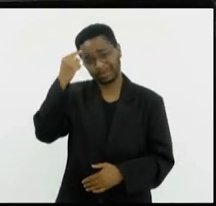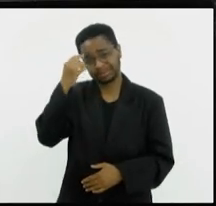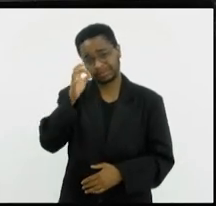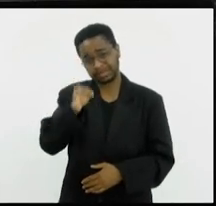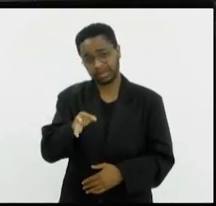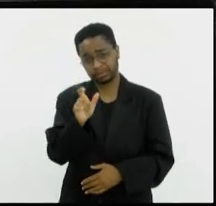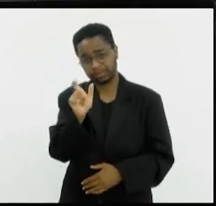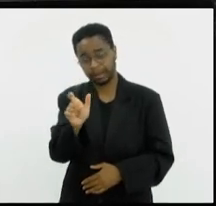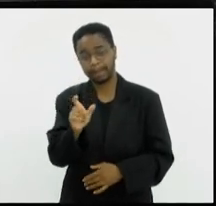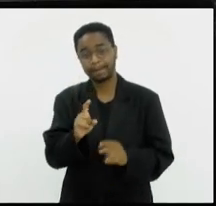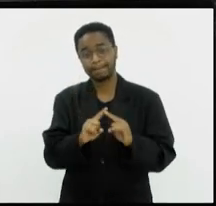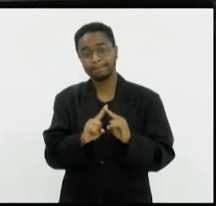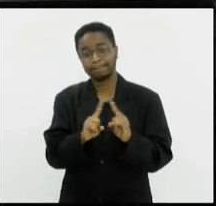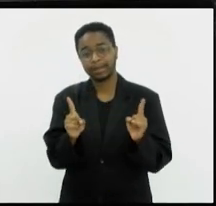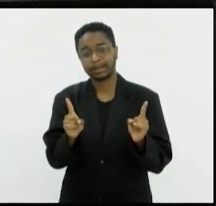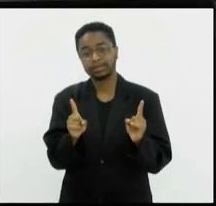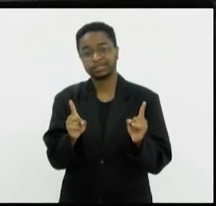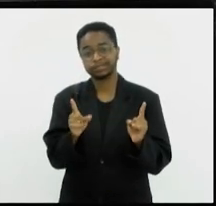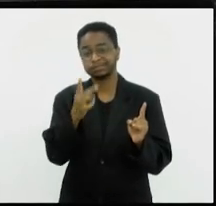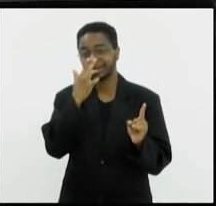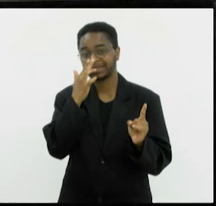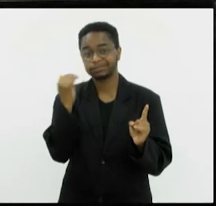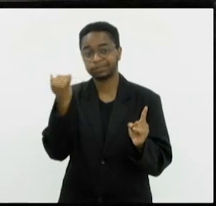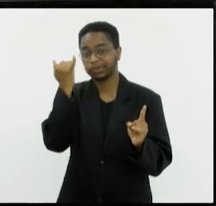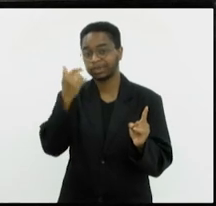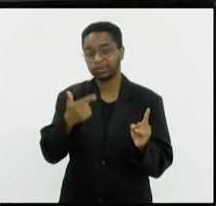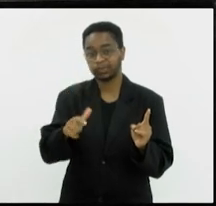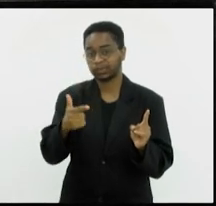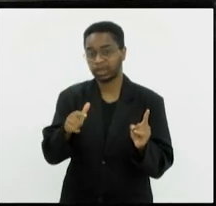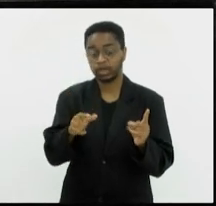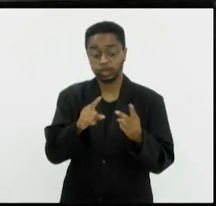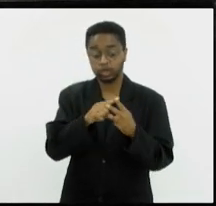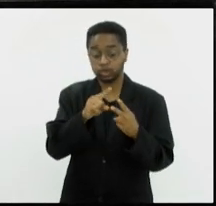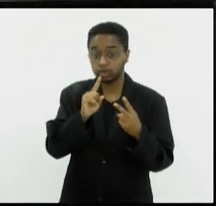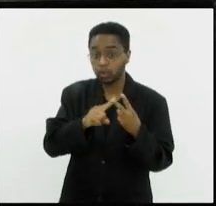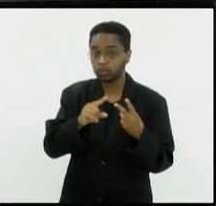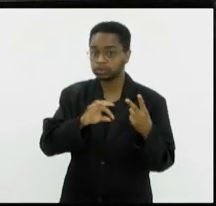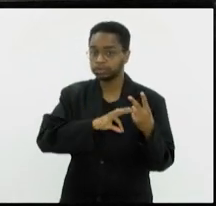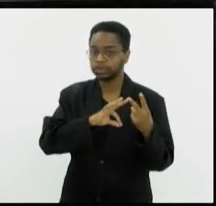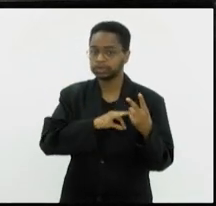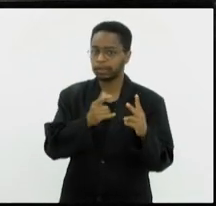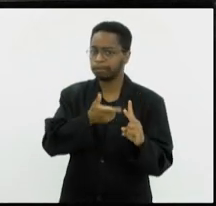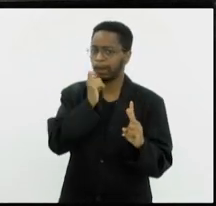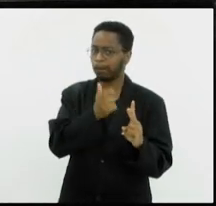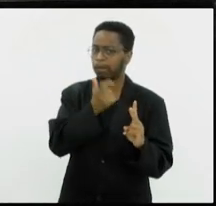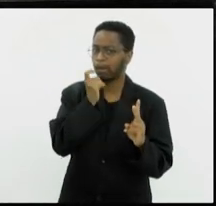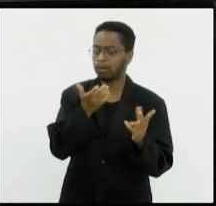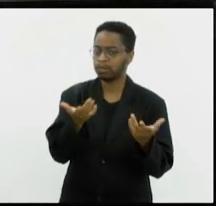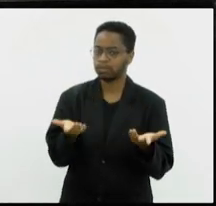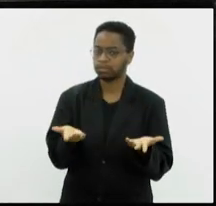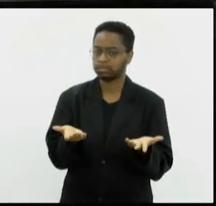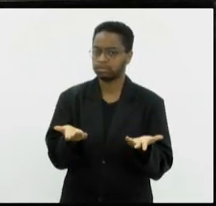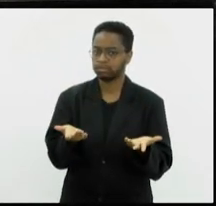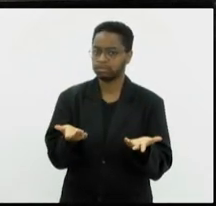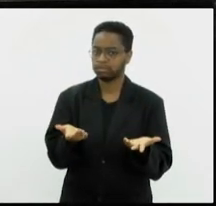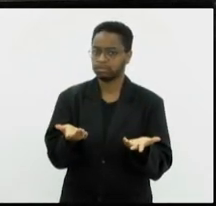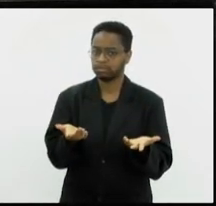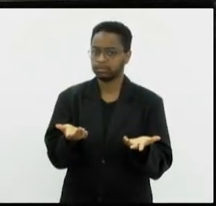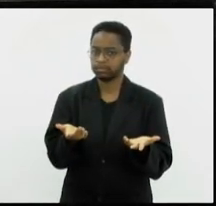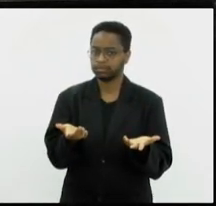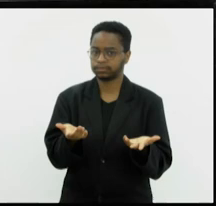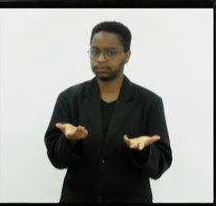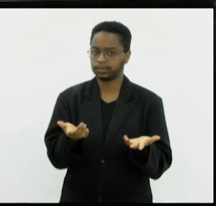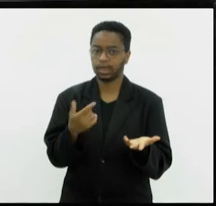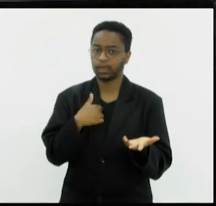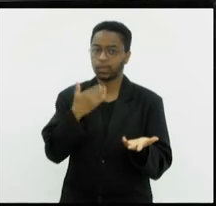cínica como se não fosse importante dois policiais militares executados não tô